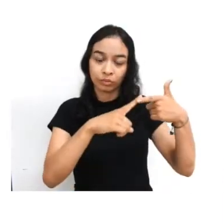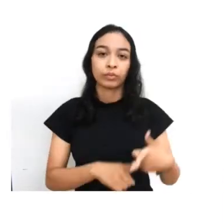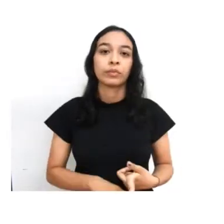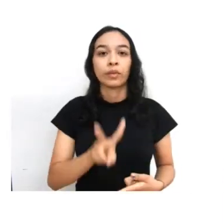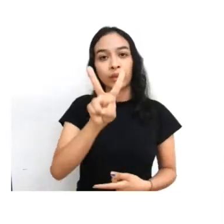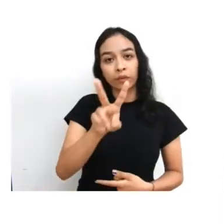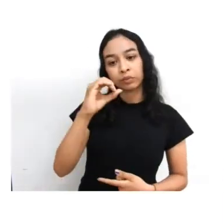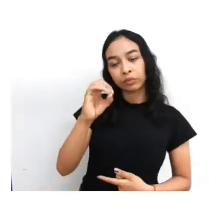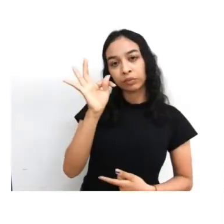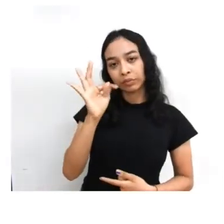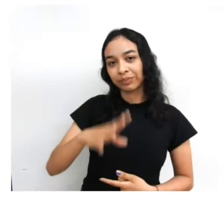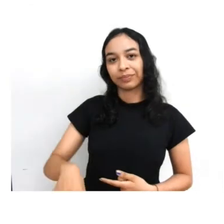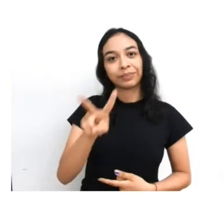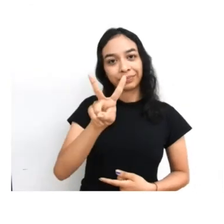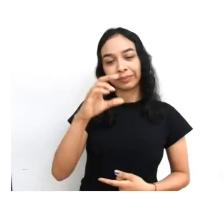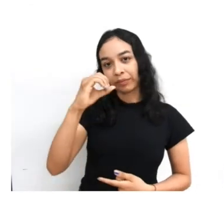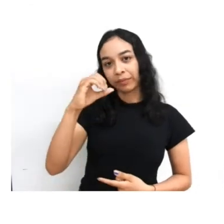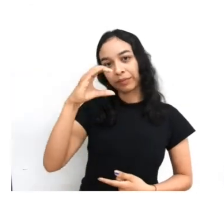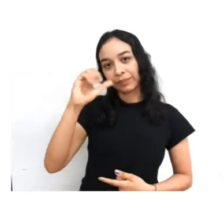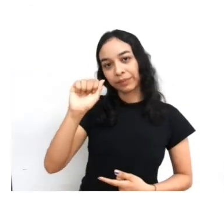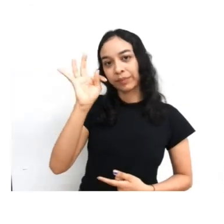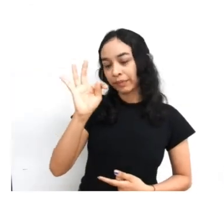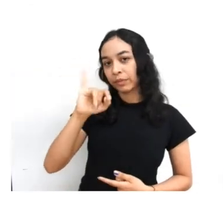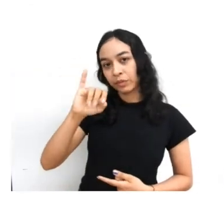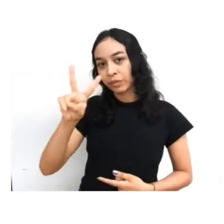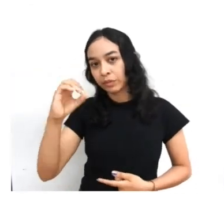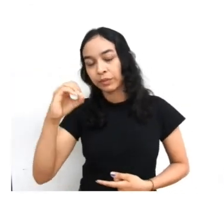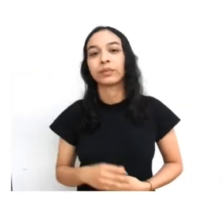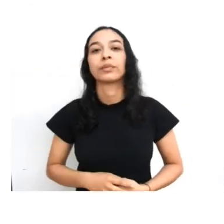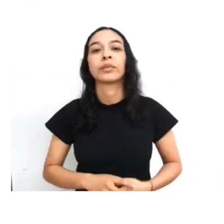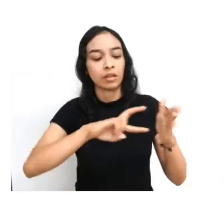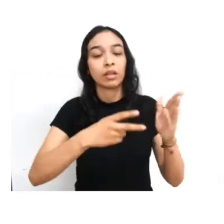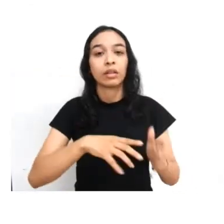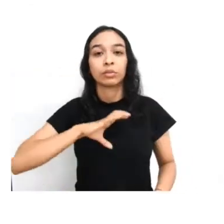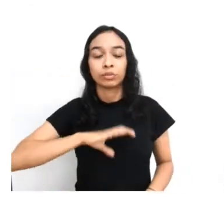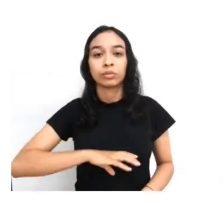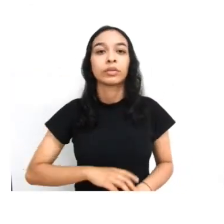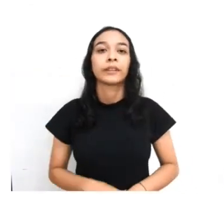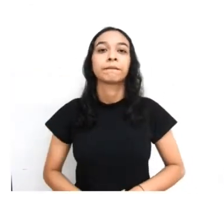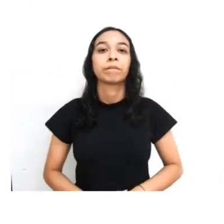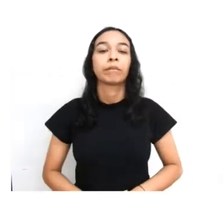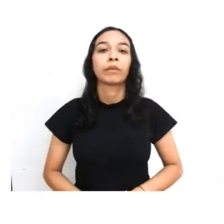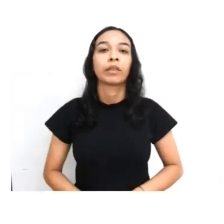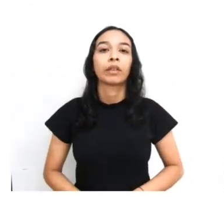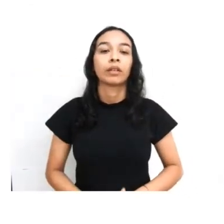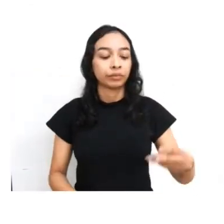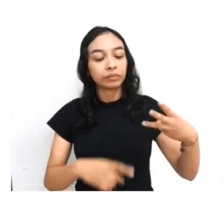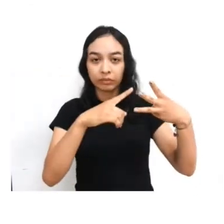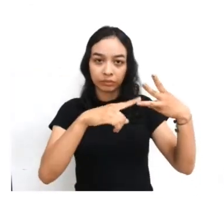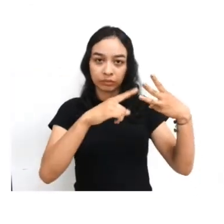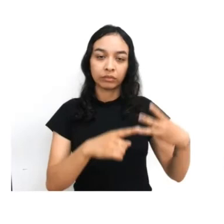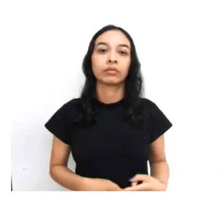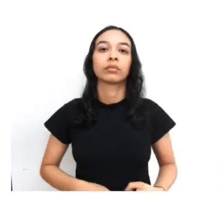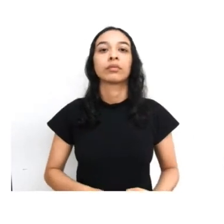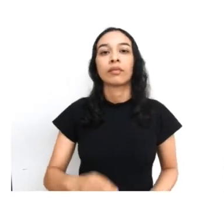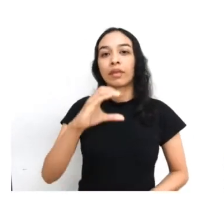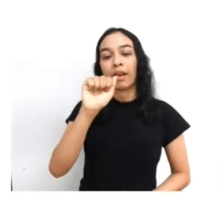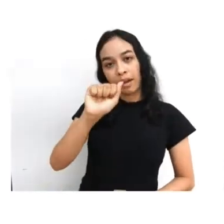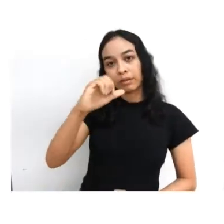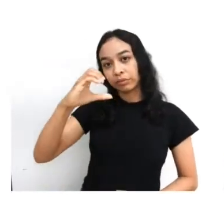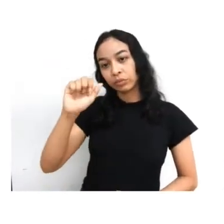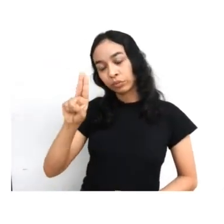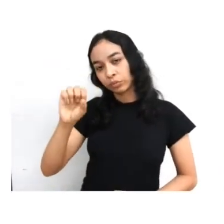é o vocativo, equivale em português ao vocativo. Terceiro caso, temos o